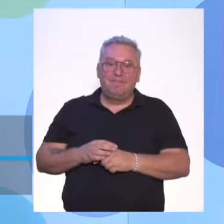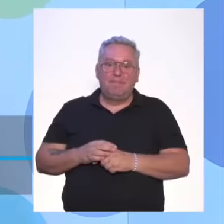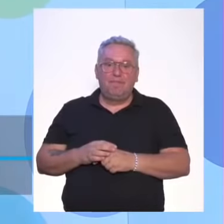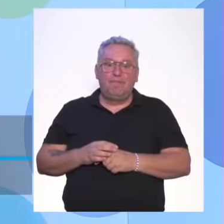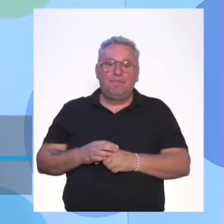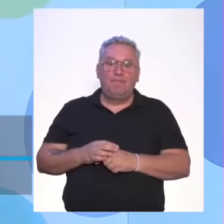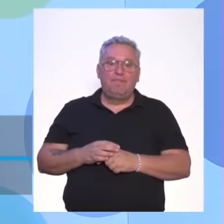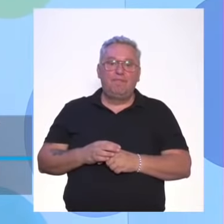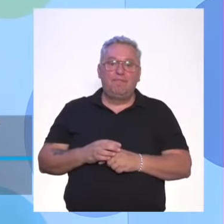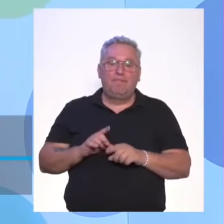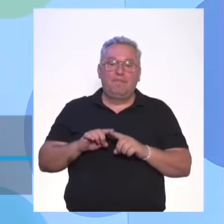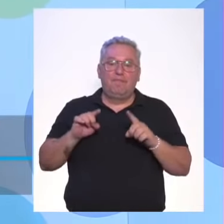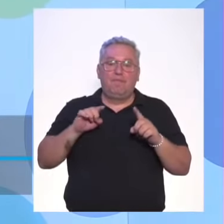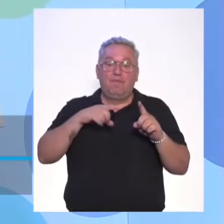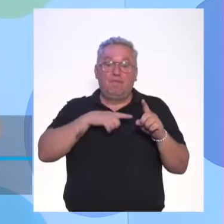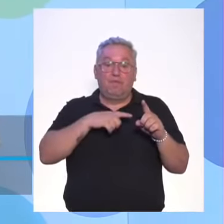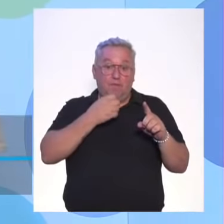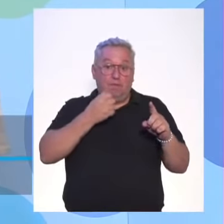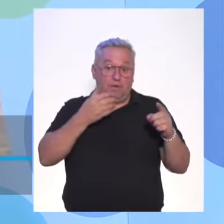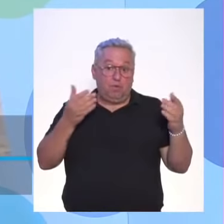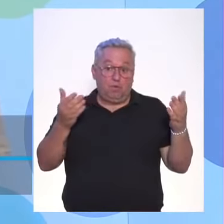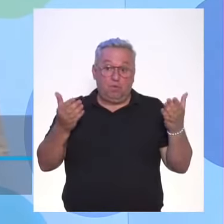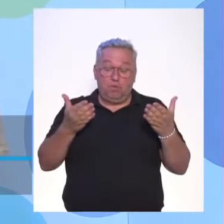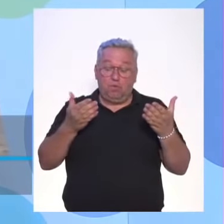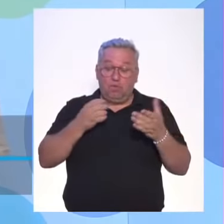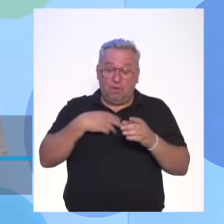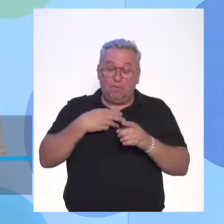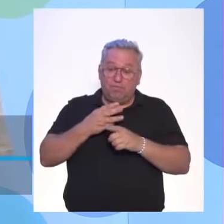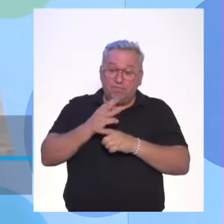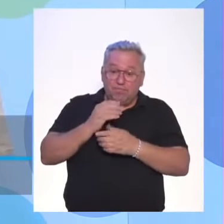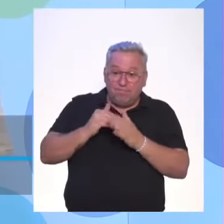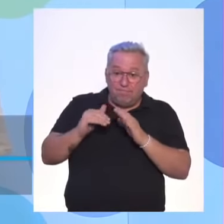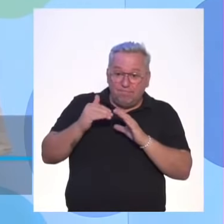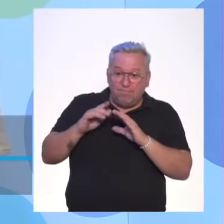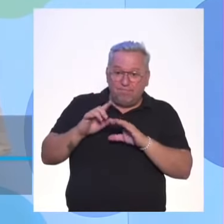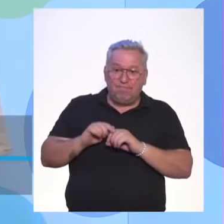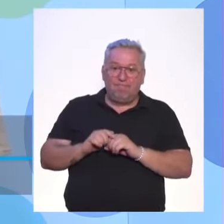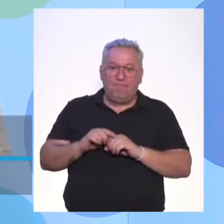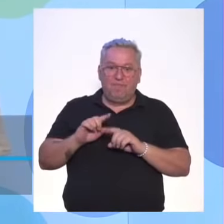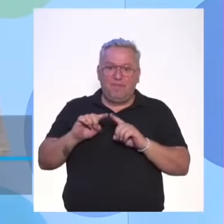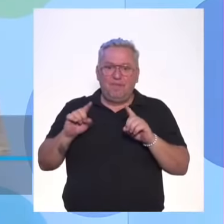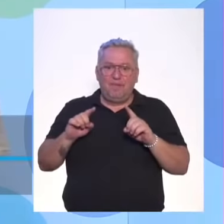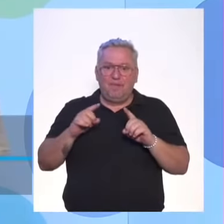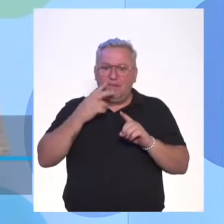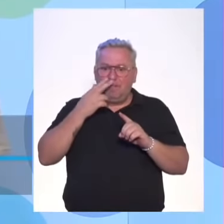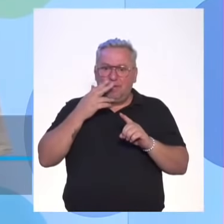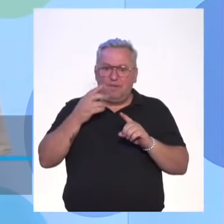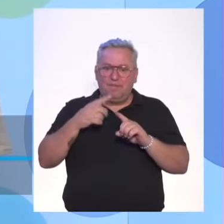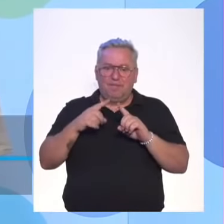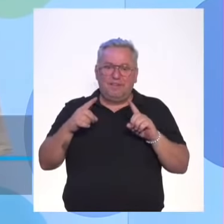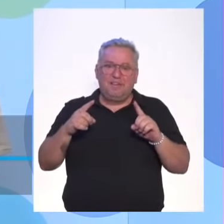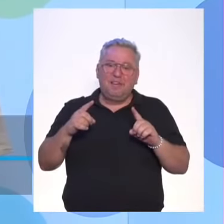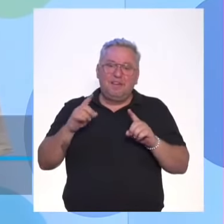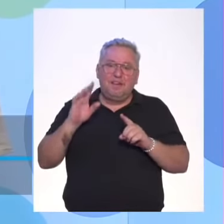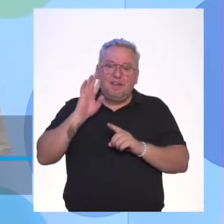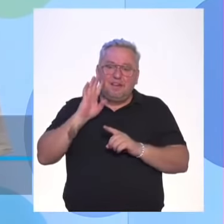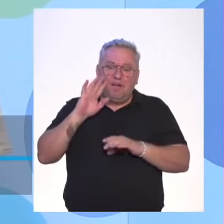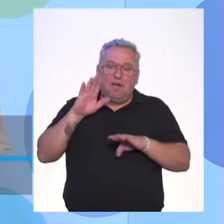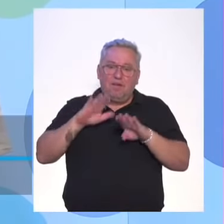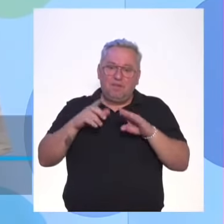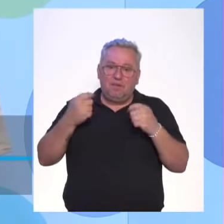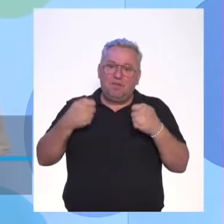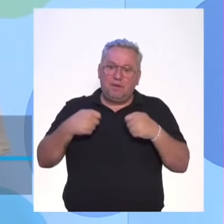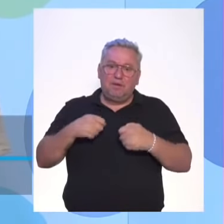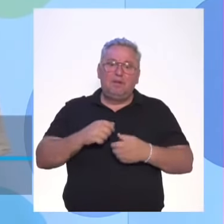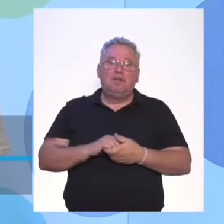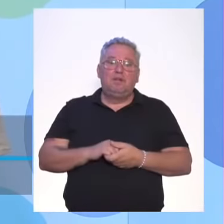um tipo você está bem hoje né a pessoa pega isso aí fica muito meio clichê mas de repente você